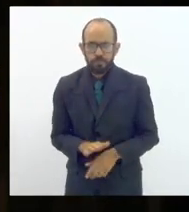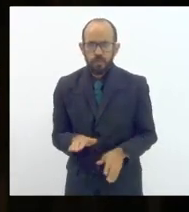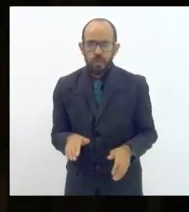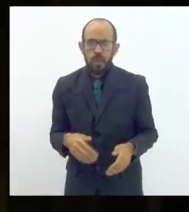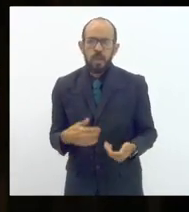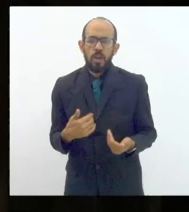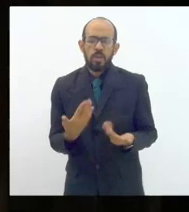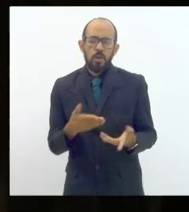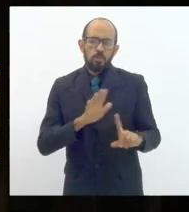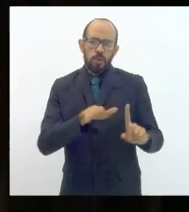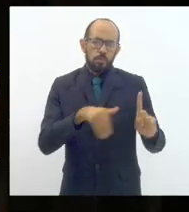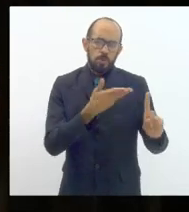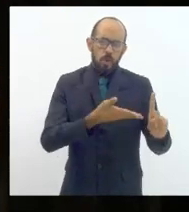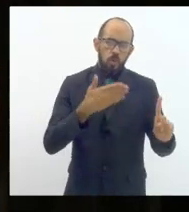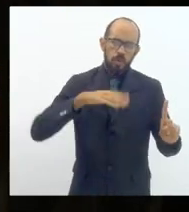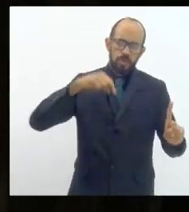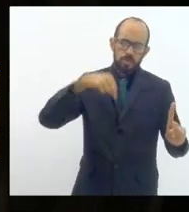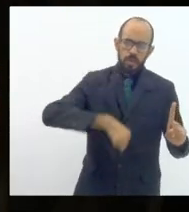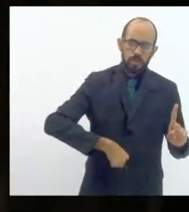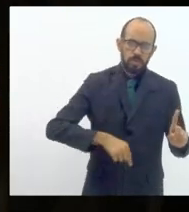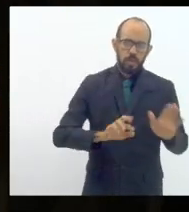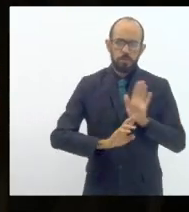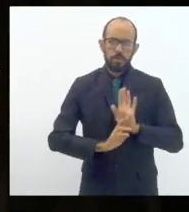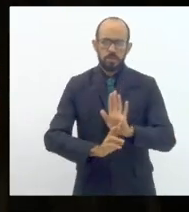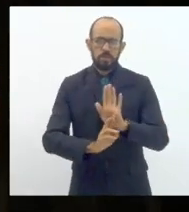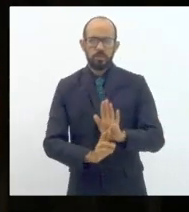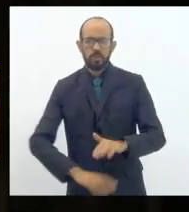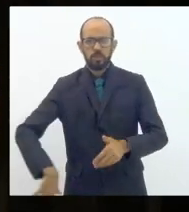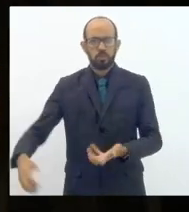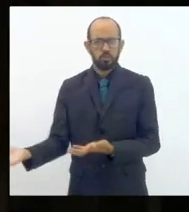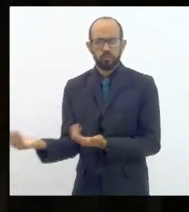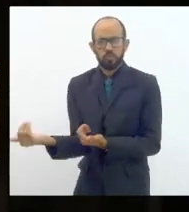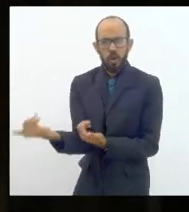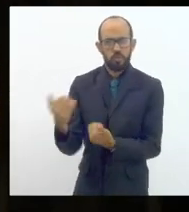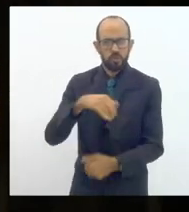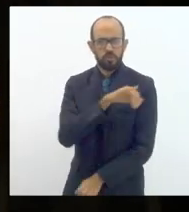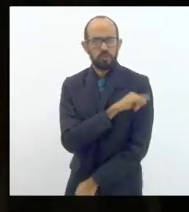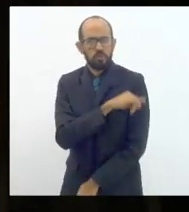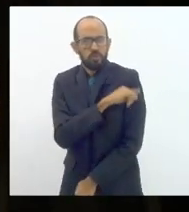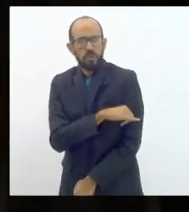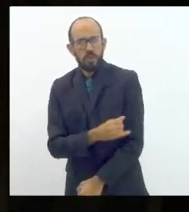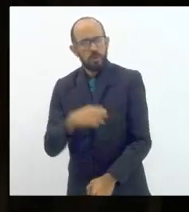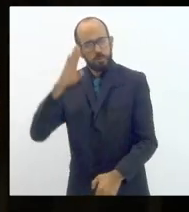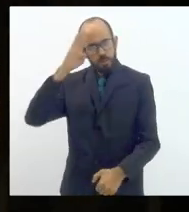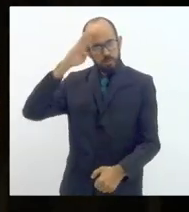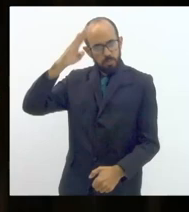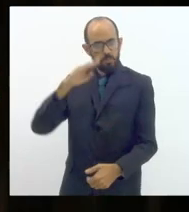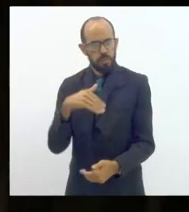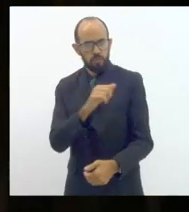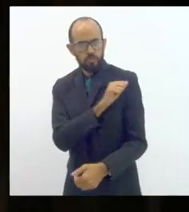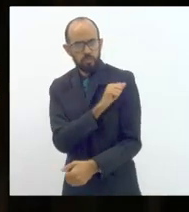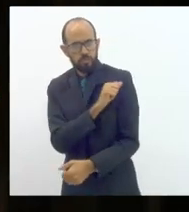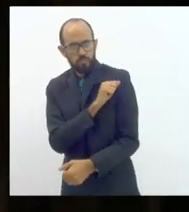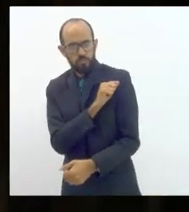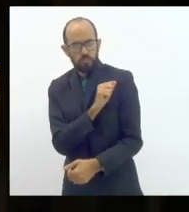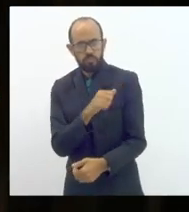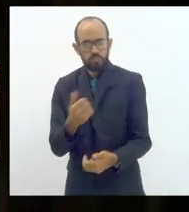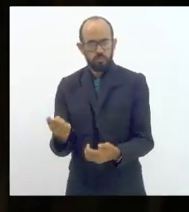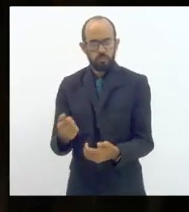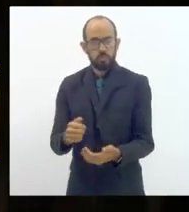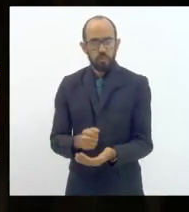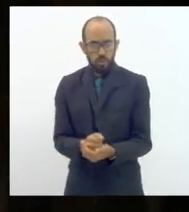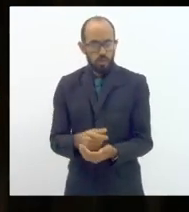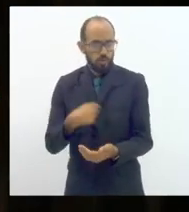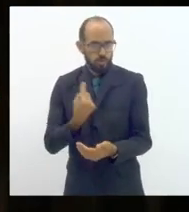É uma honra estar aqui com vocês, principalmente representando a juventude aldeense, fluminense e principalmente nossos estudantes. No nosso dia a dia, temos